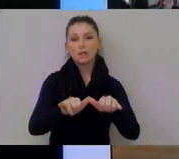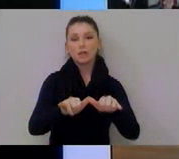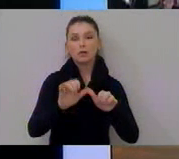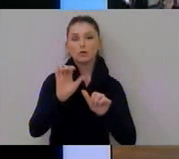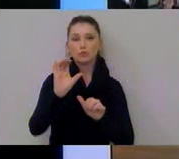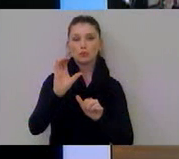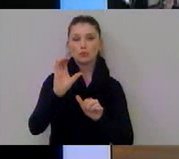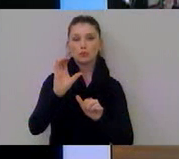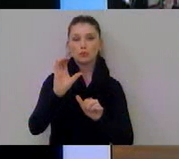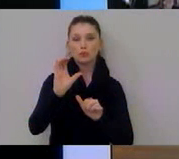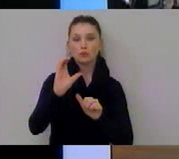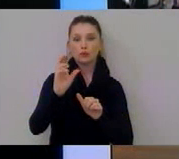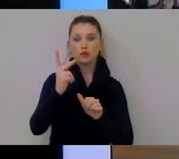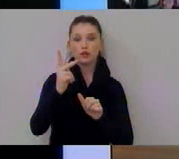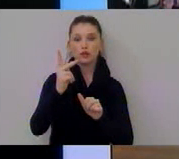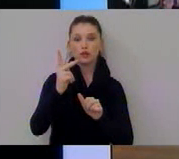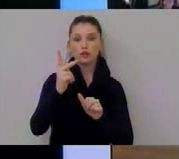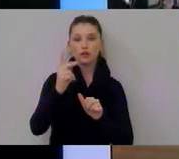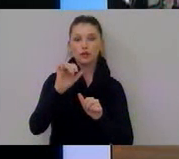Acontece